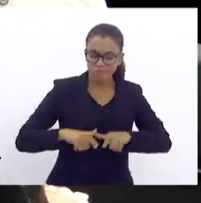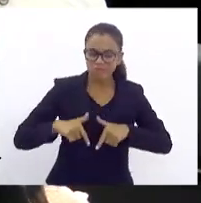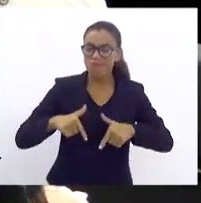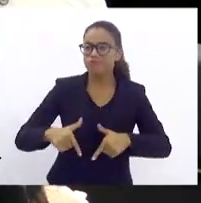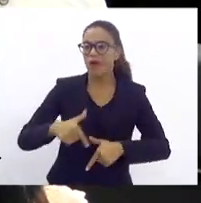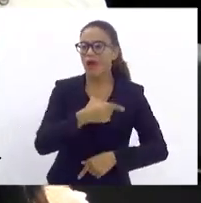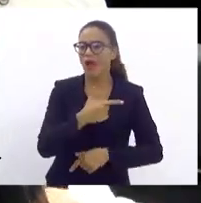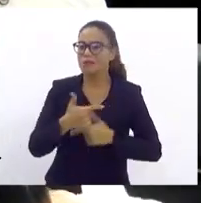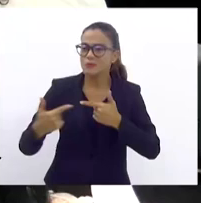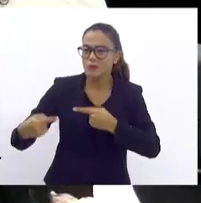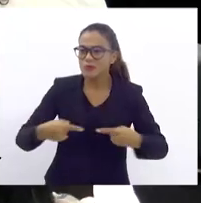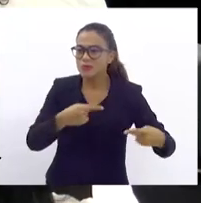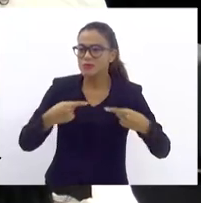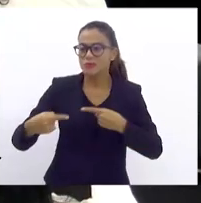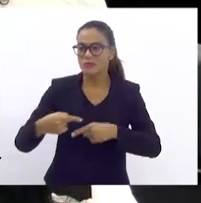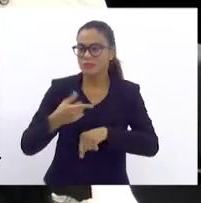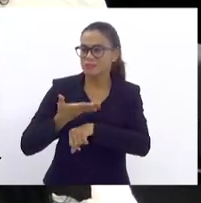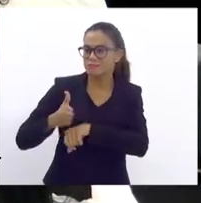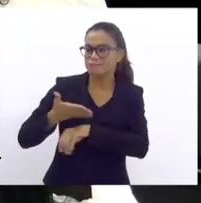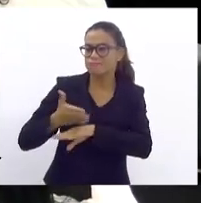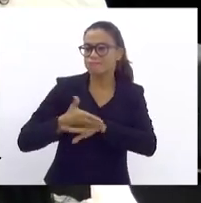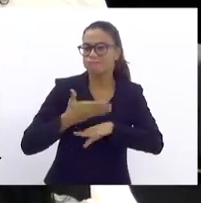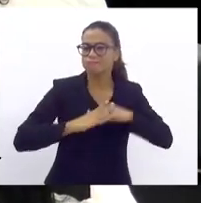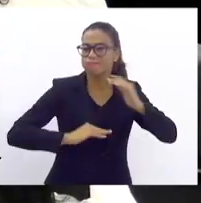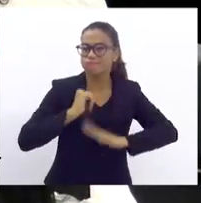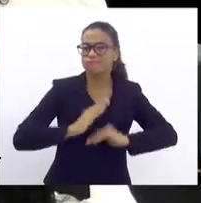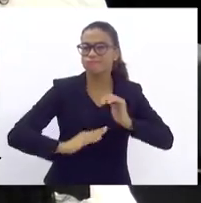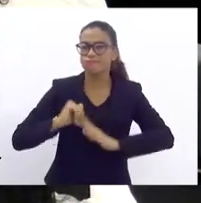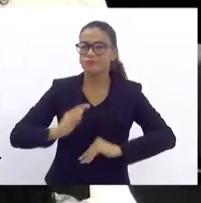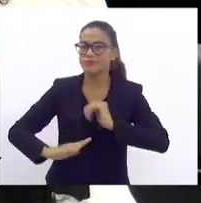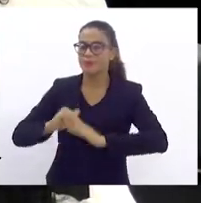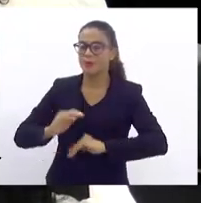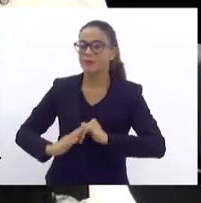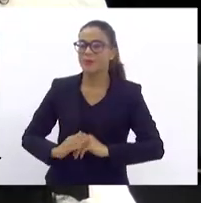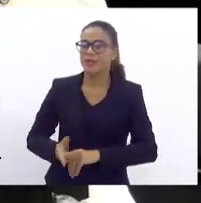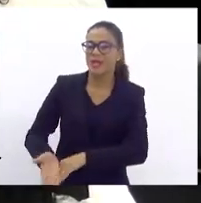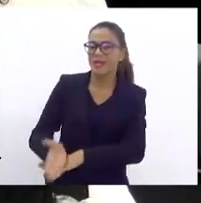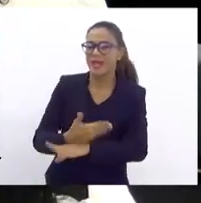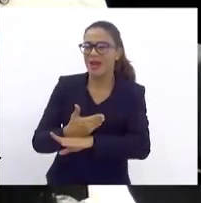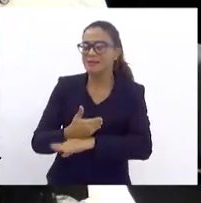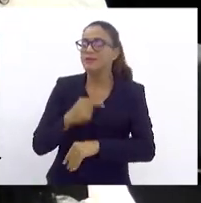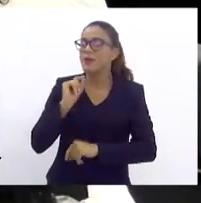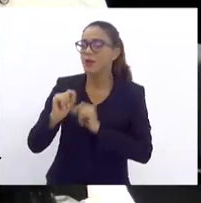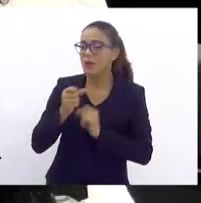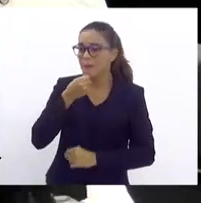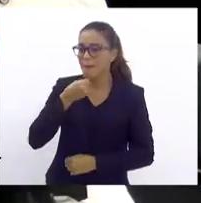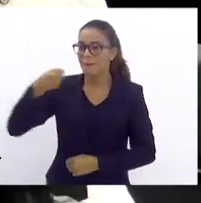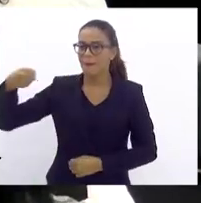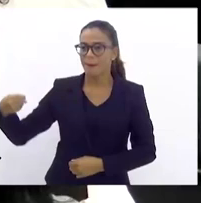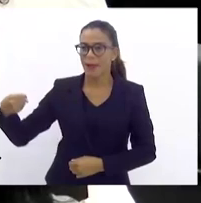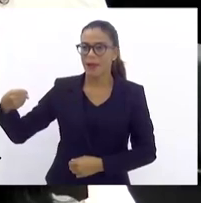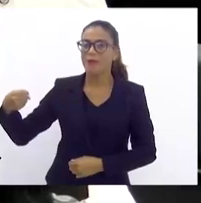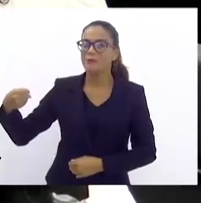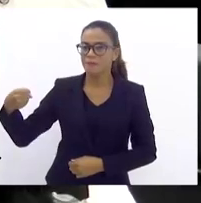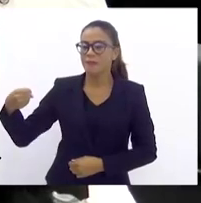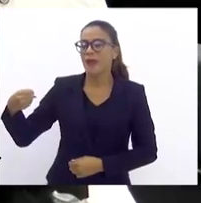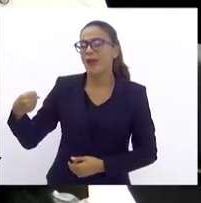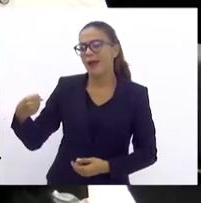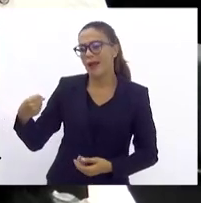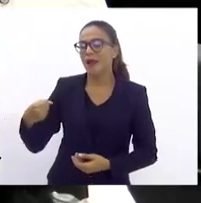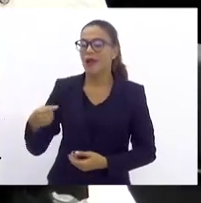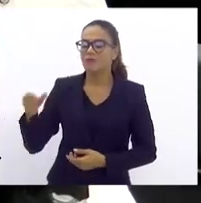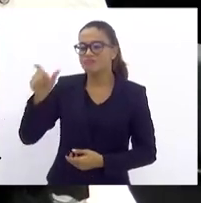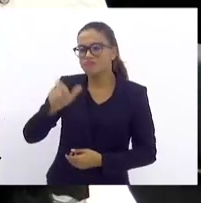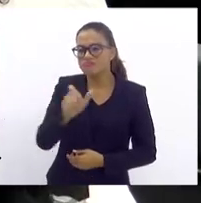de fato executadas e antes de passar a palavra também aos nossos amigos que estão aqui